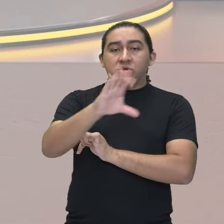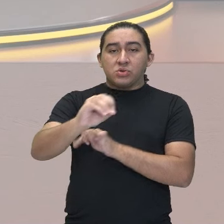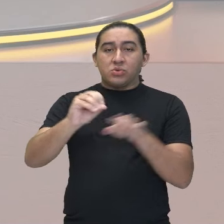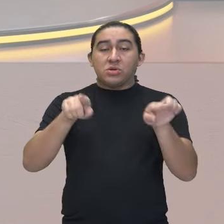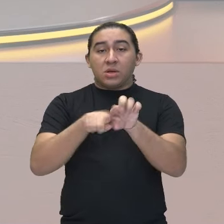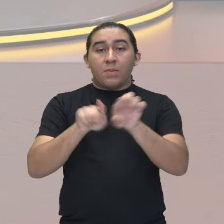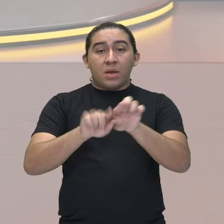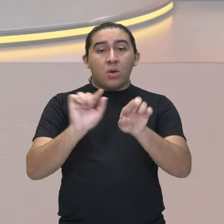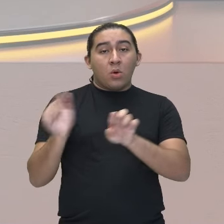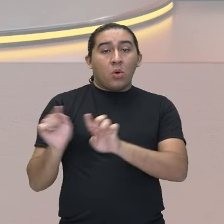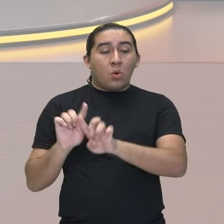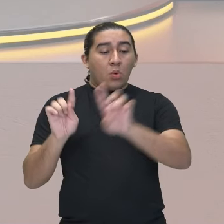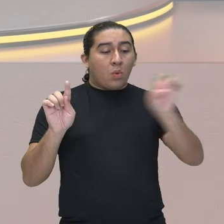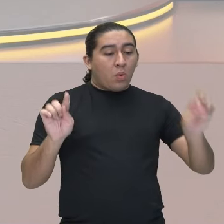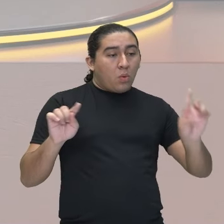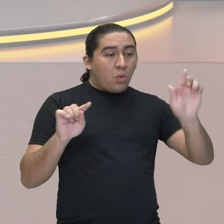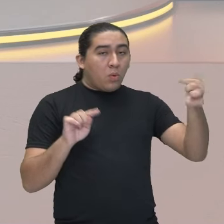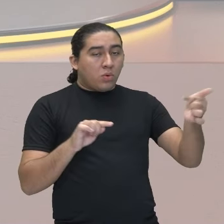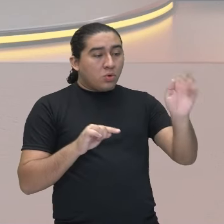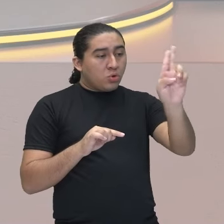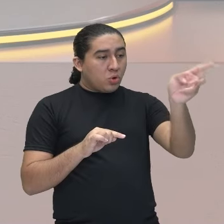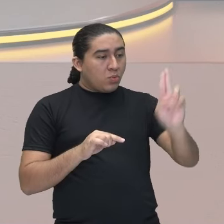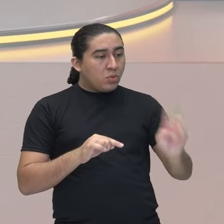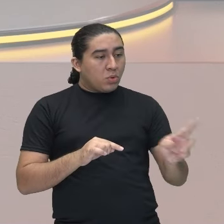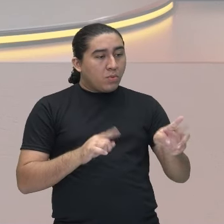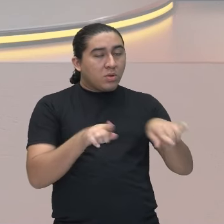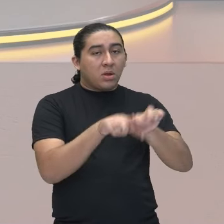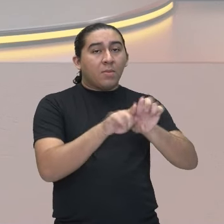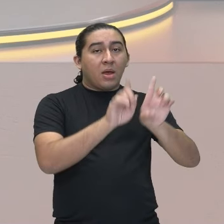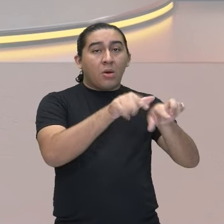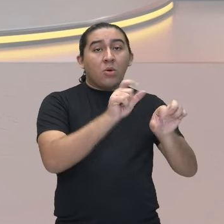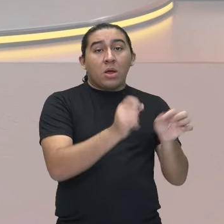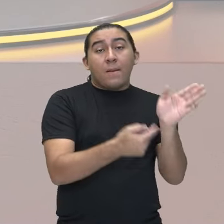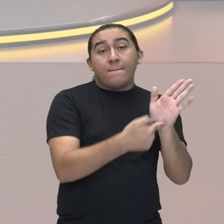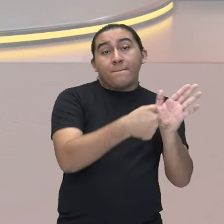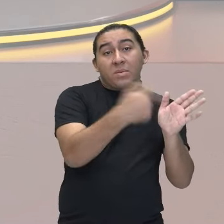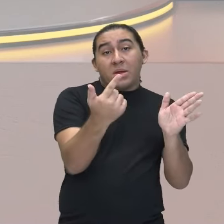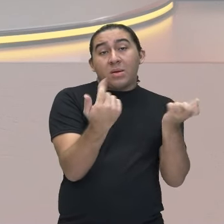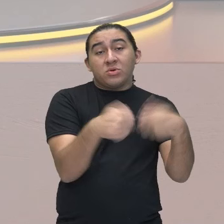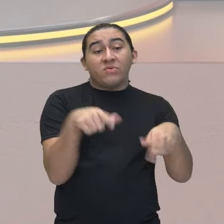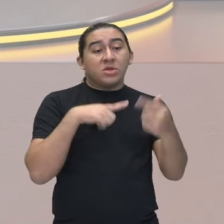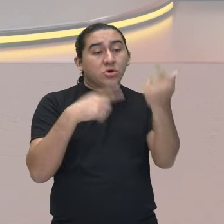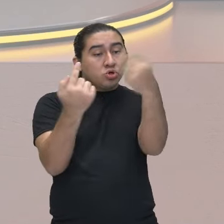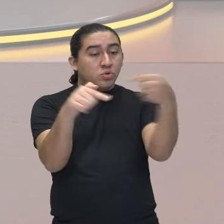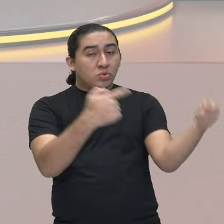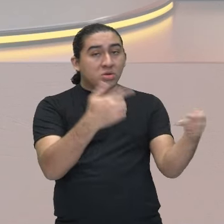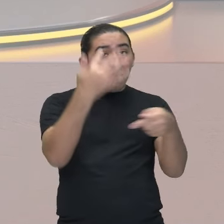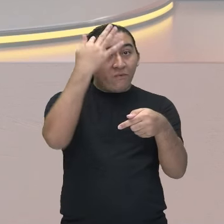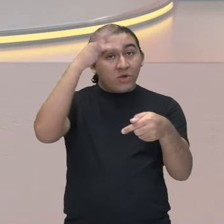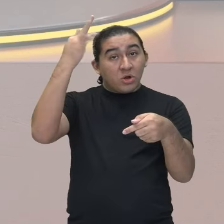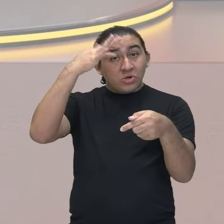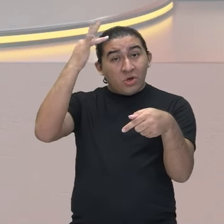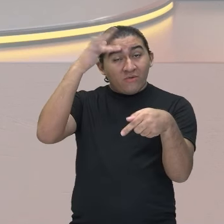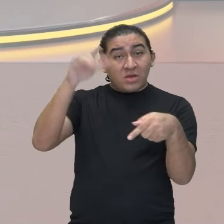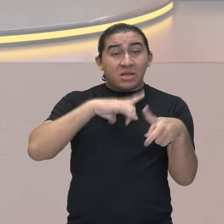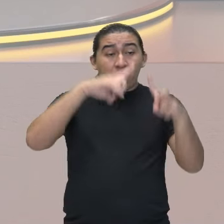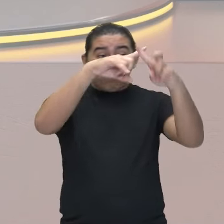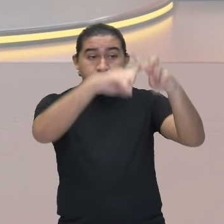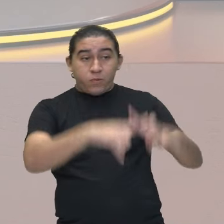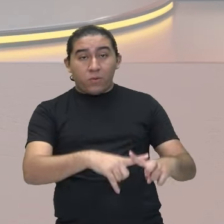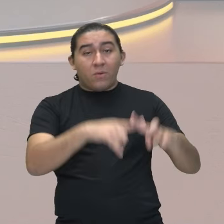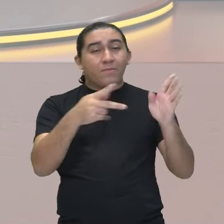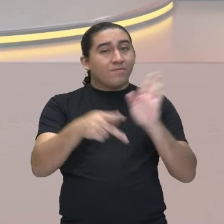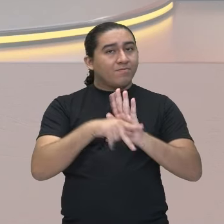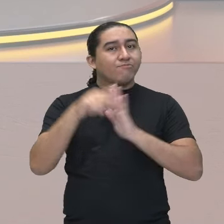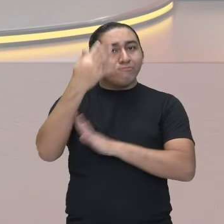em Eleia, bem aqui pertinho de mim, vai ser, vamos dizer assim, a primeira grande discussão filosófica, o primeiro grande embate